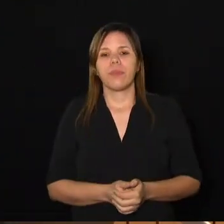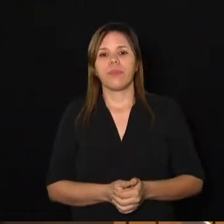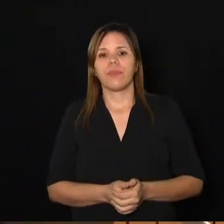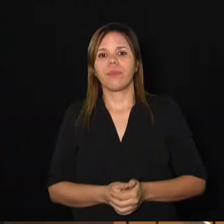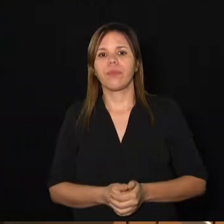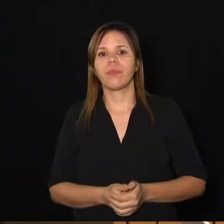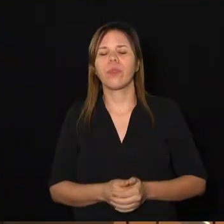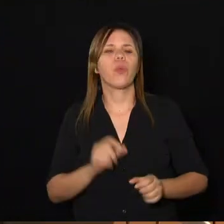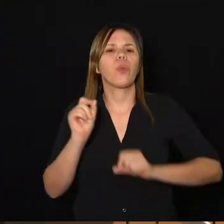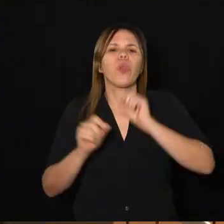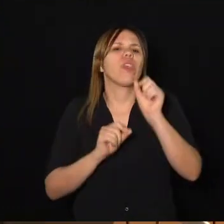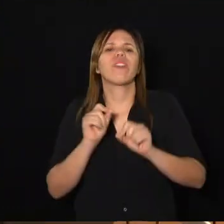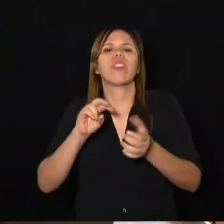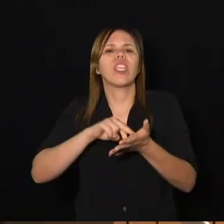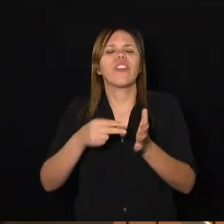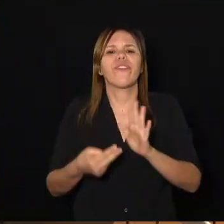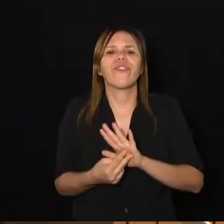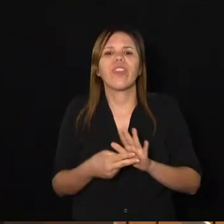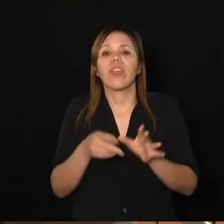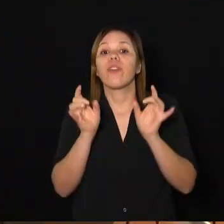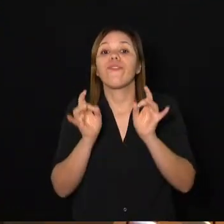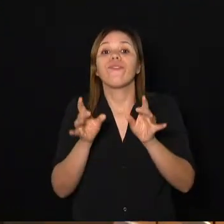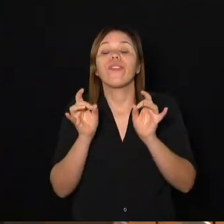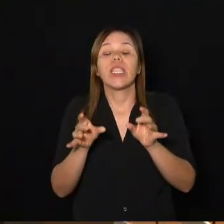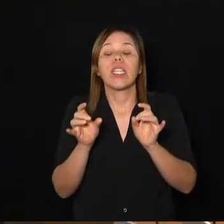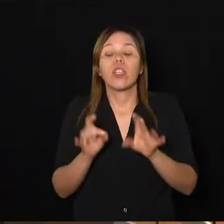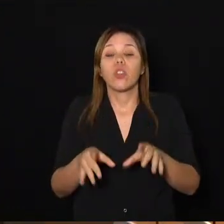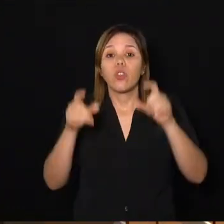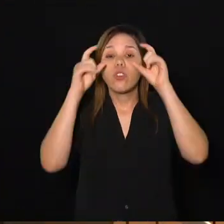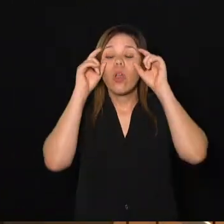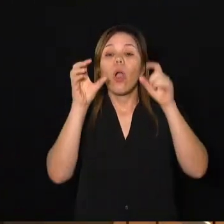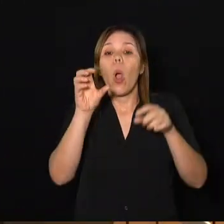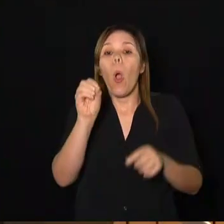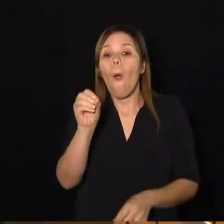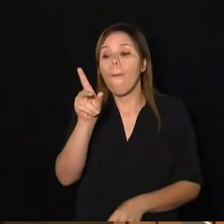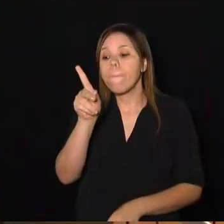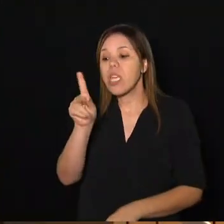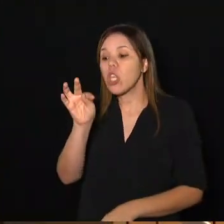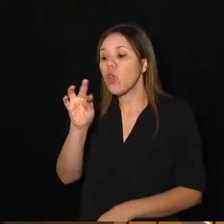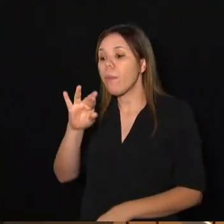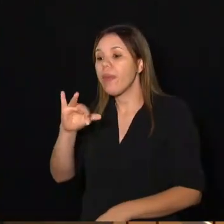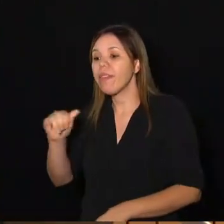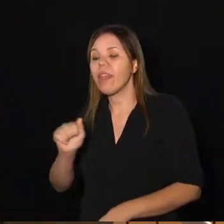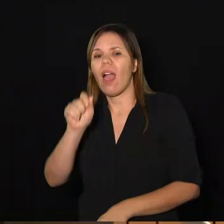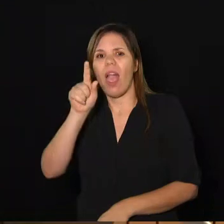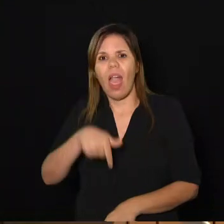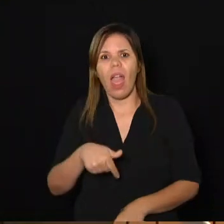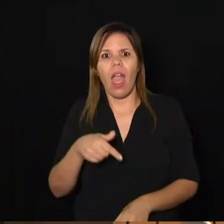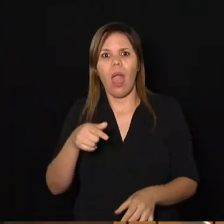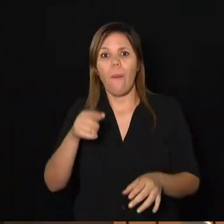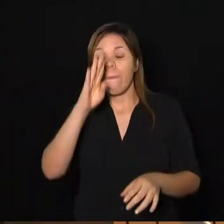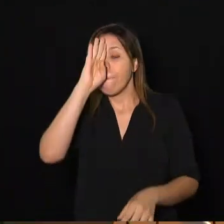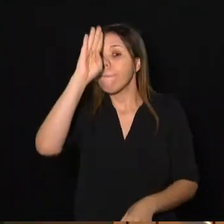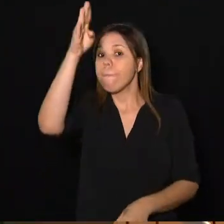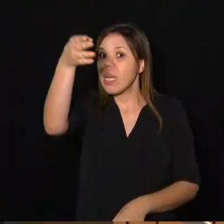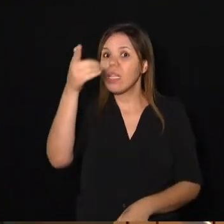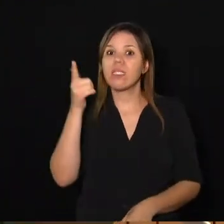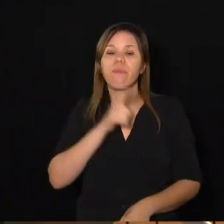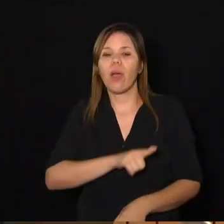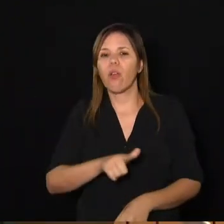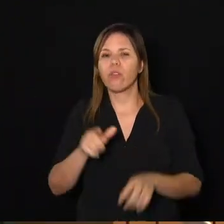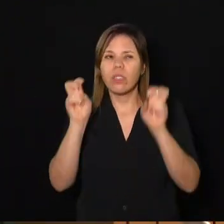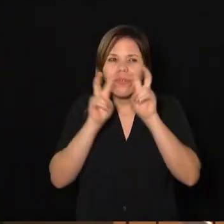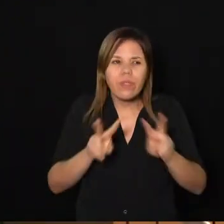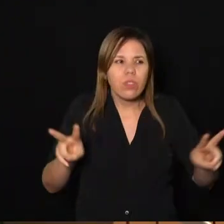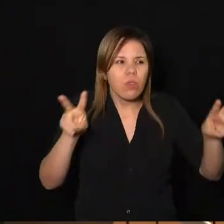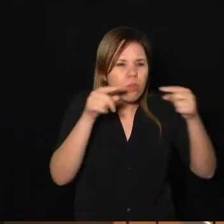a optometria é o principal fornecedor de correção visual do planeta que se tem notícia